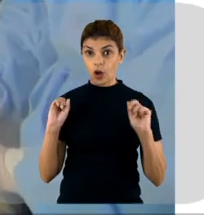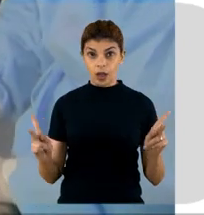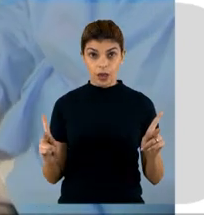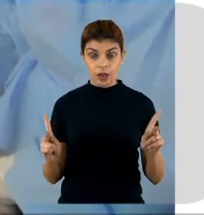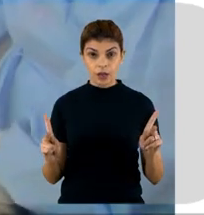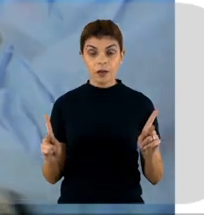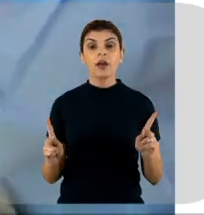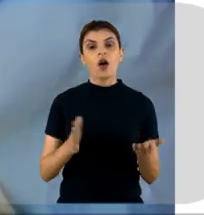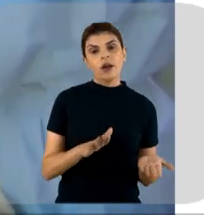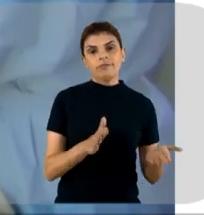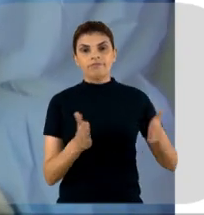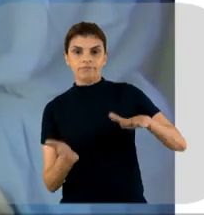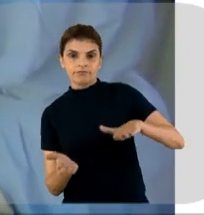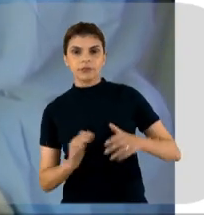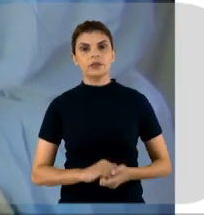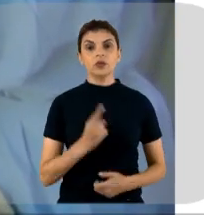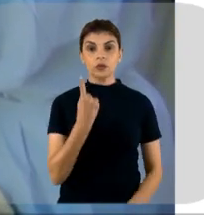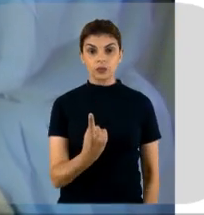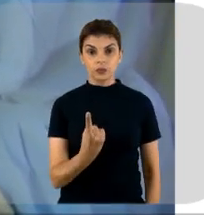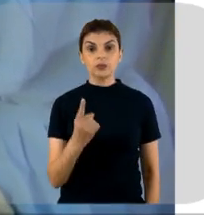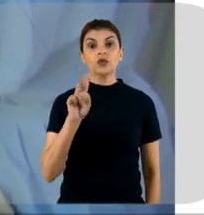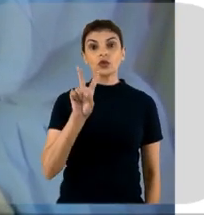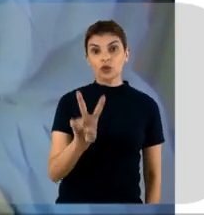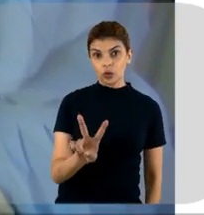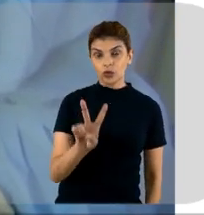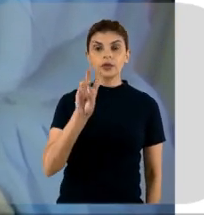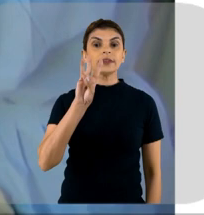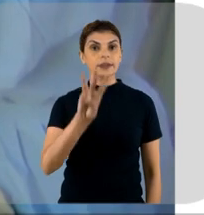Ao comando, lateralizaremos o paciente.